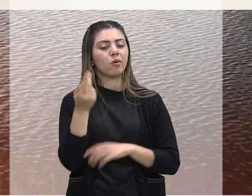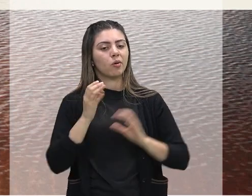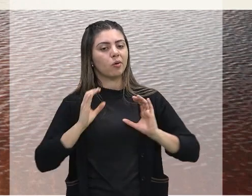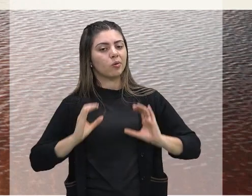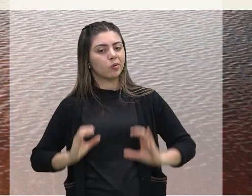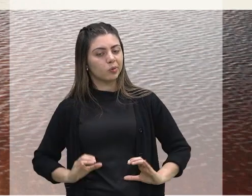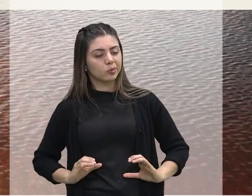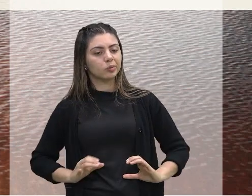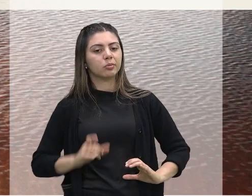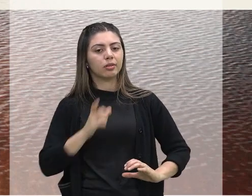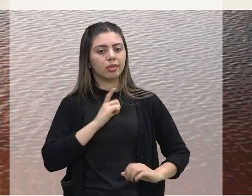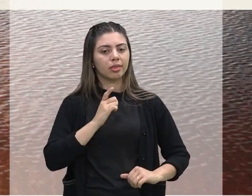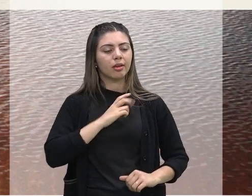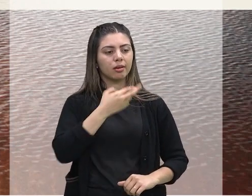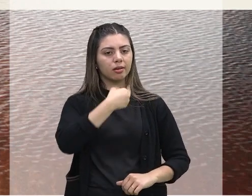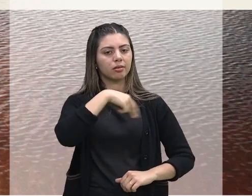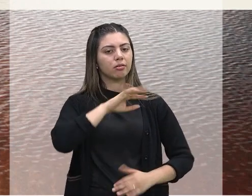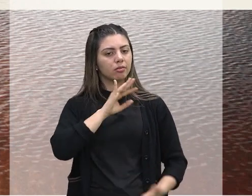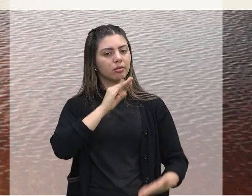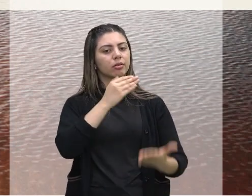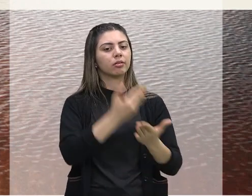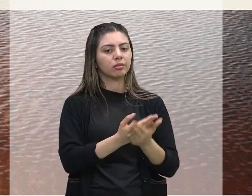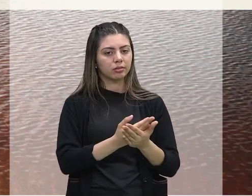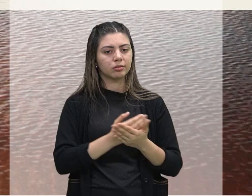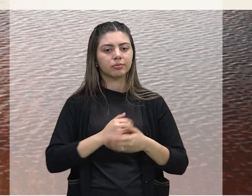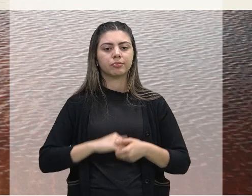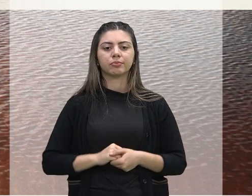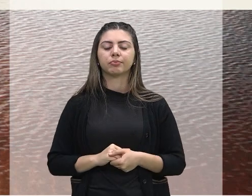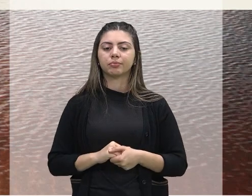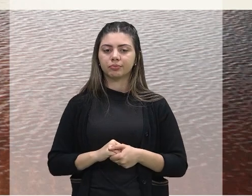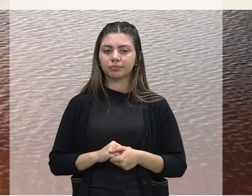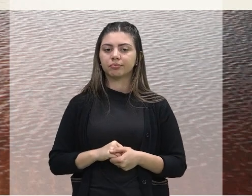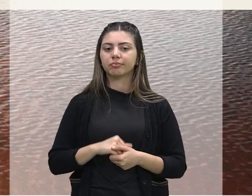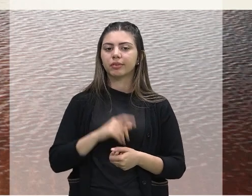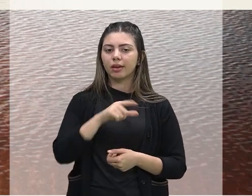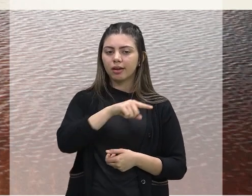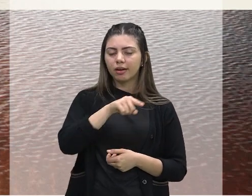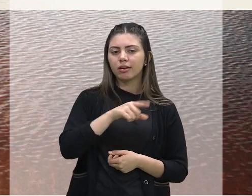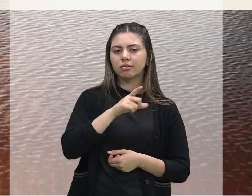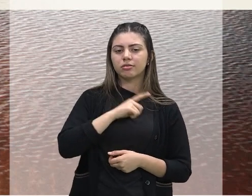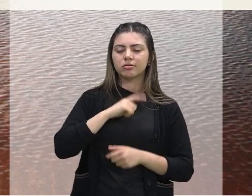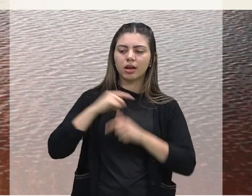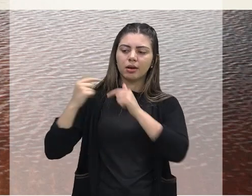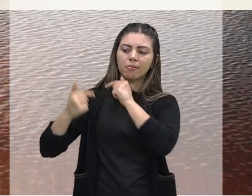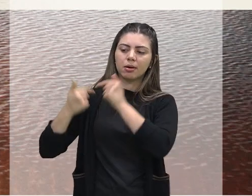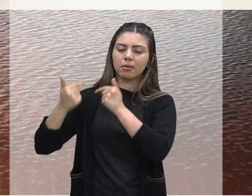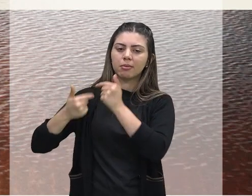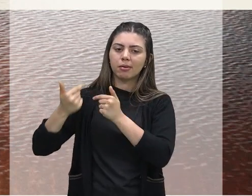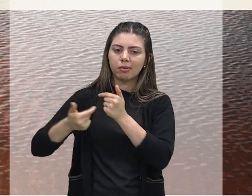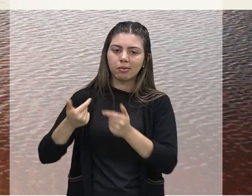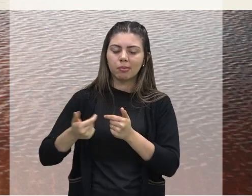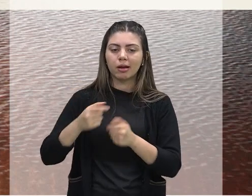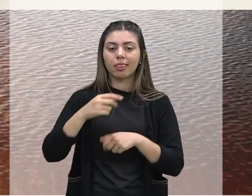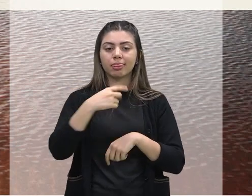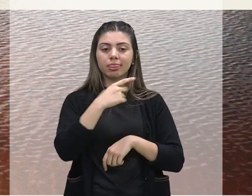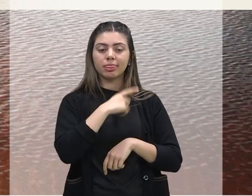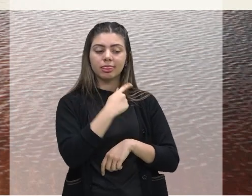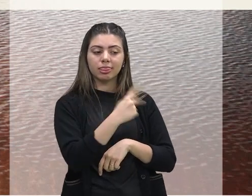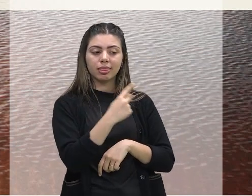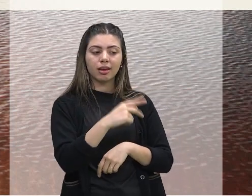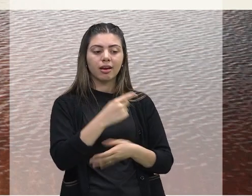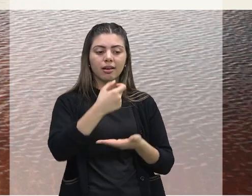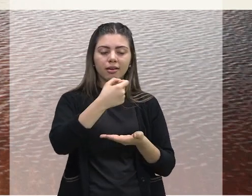crenças religiosas e tem seu conhecimento tradicional, tem sua própria medicina, né?